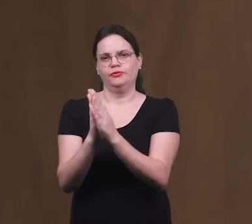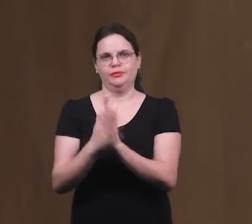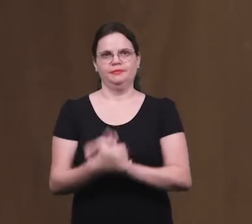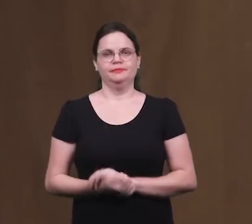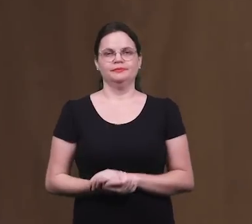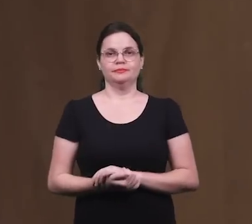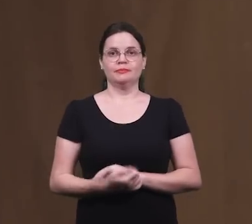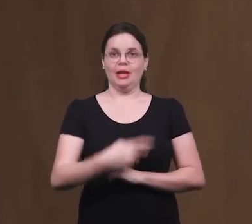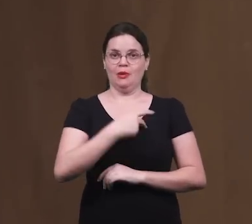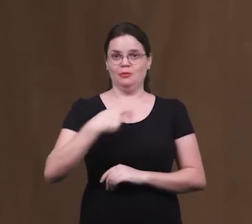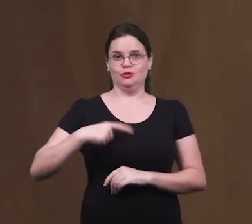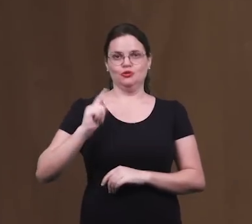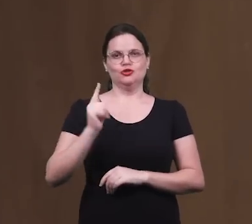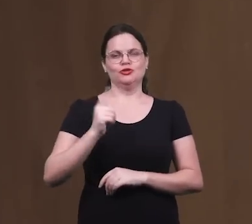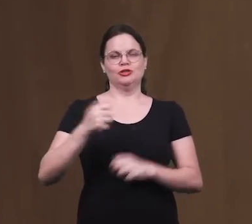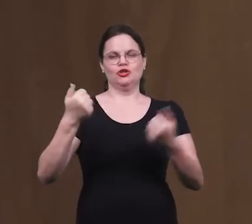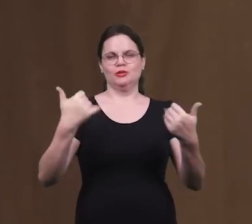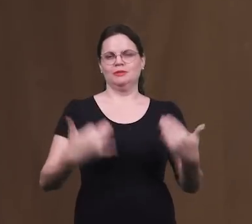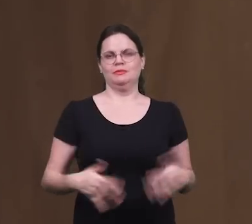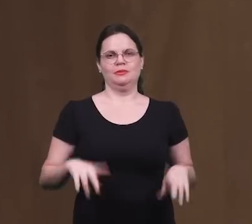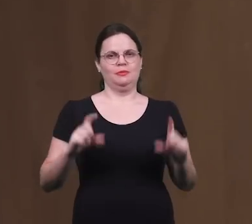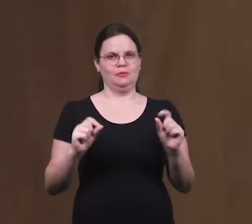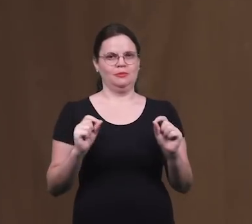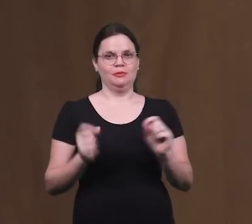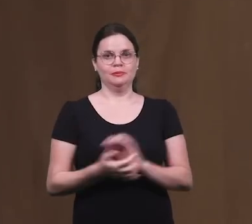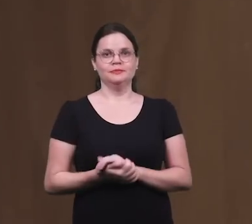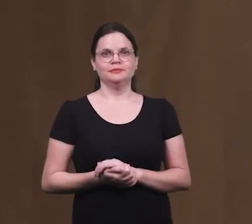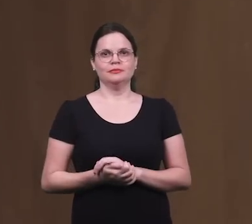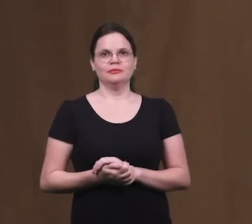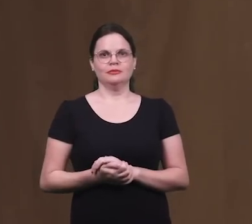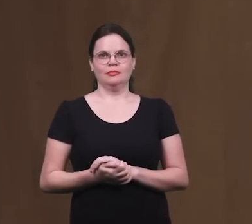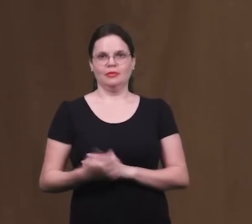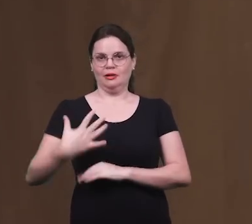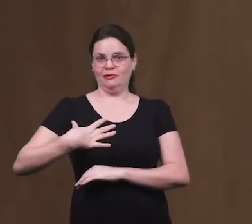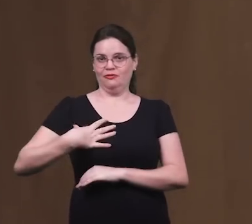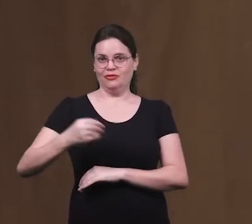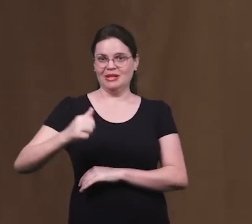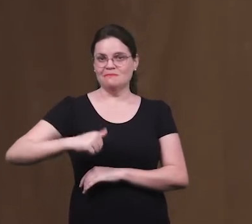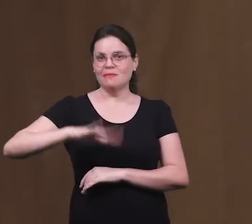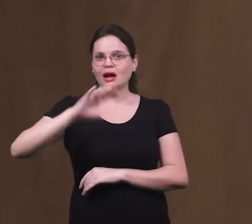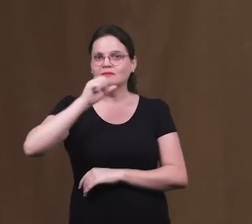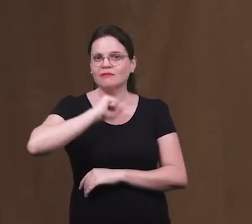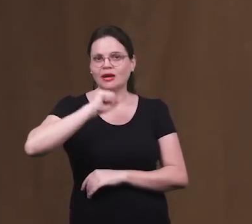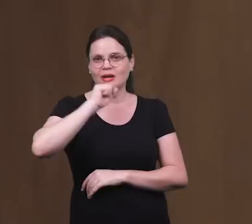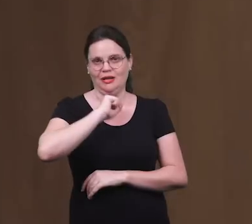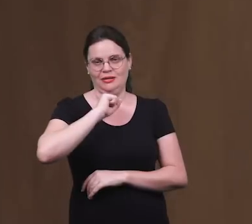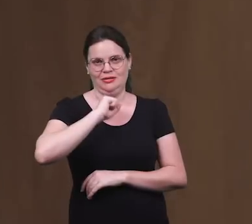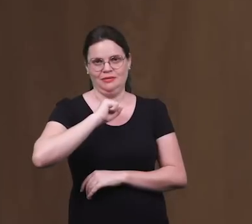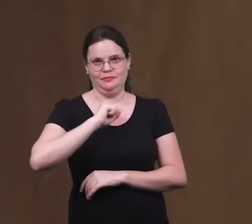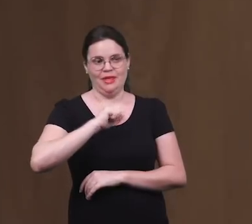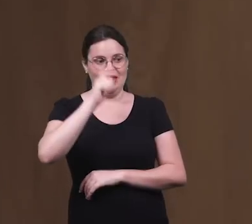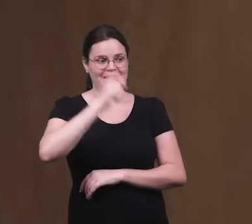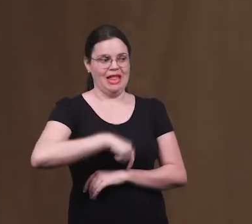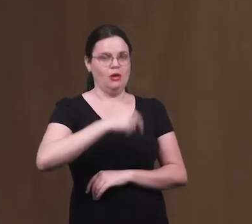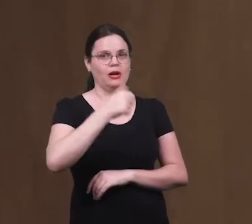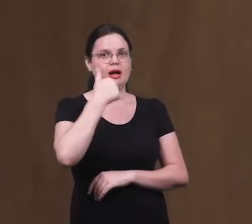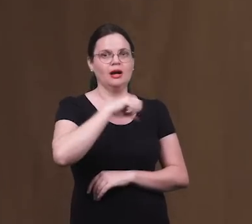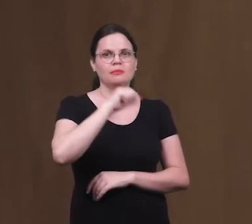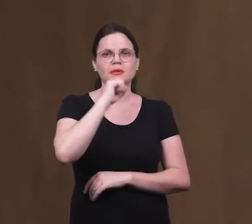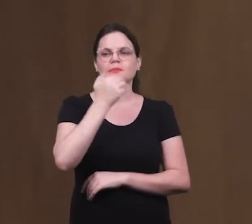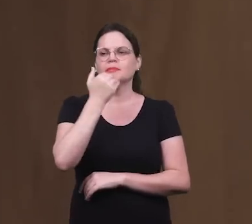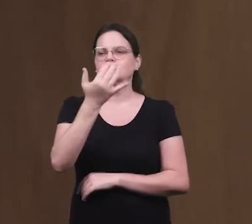pastor Gedeuti conta na história que aconteceu, que a filha mais velha, quando a mãe pede